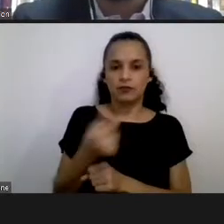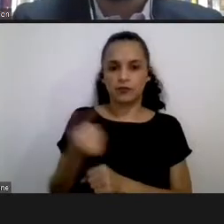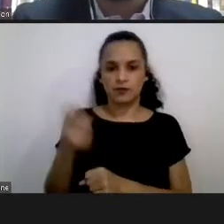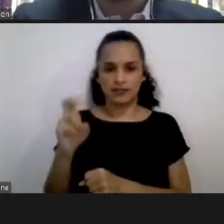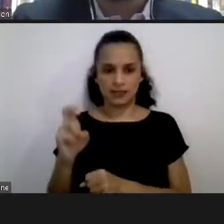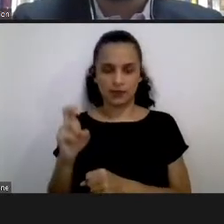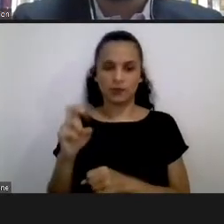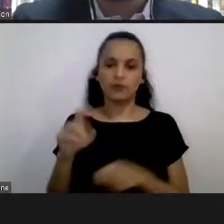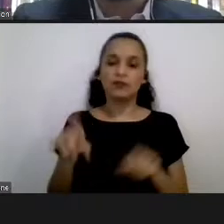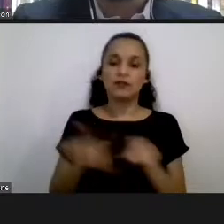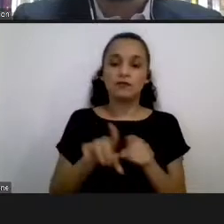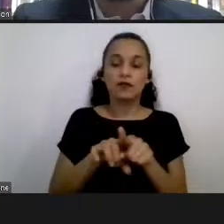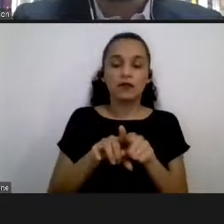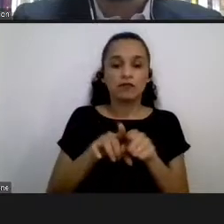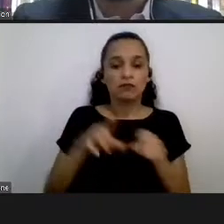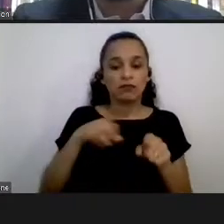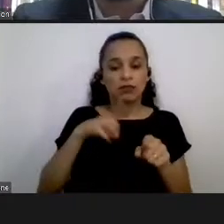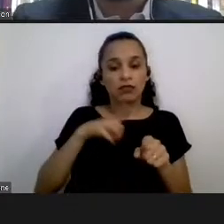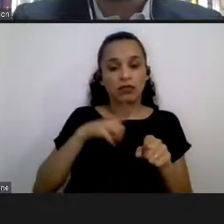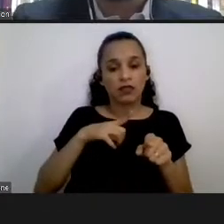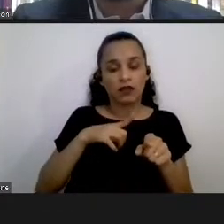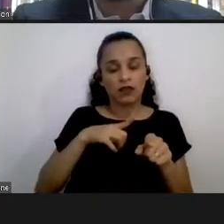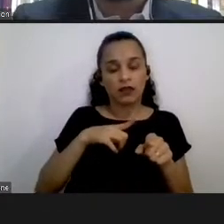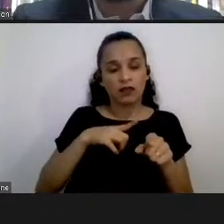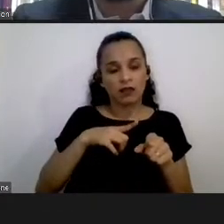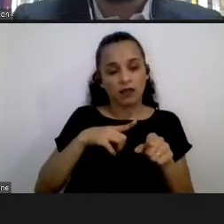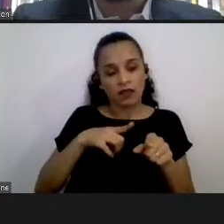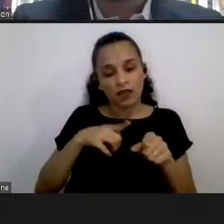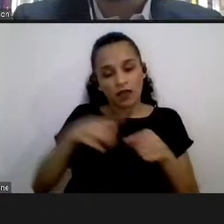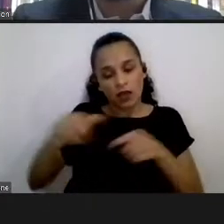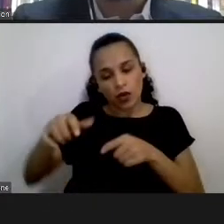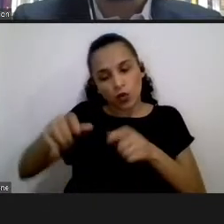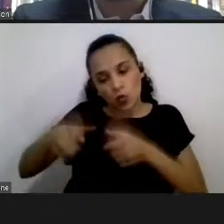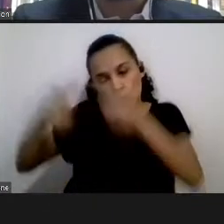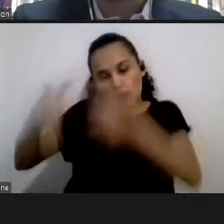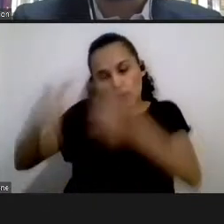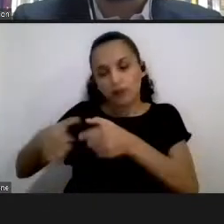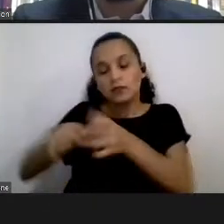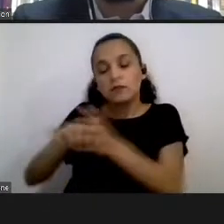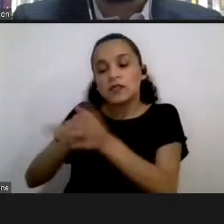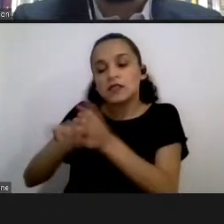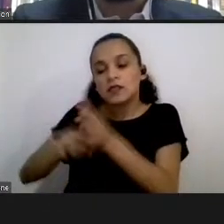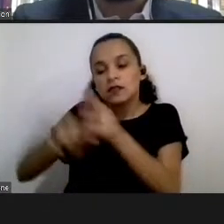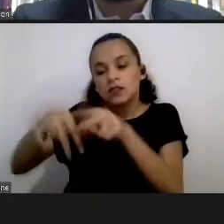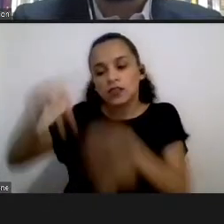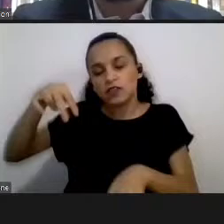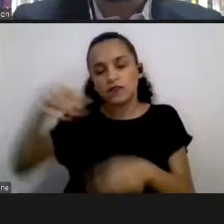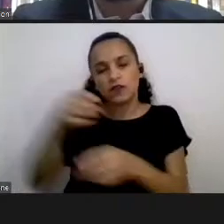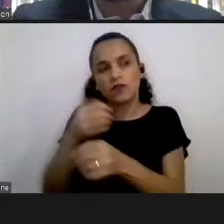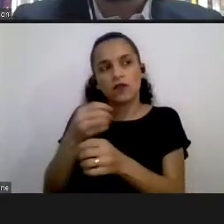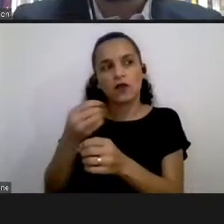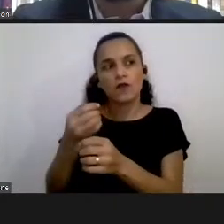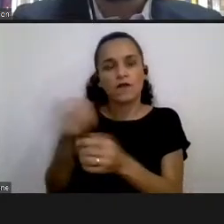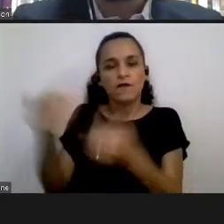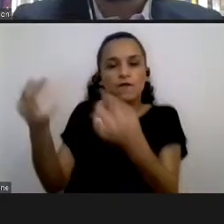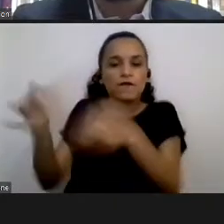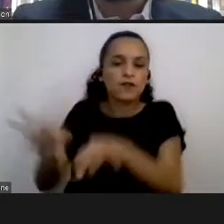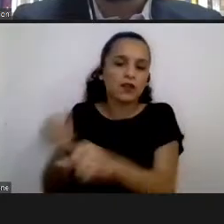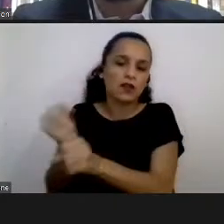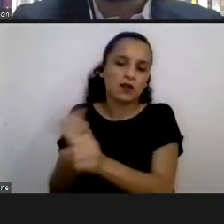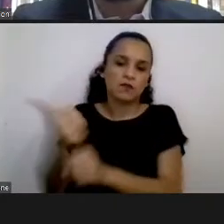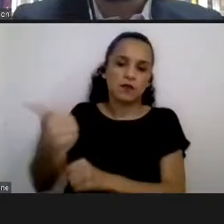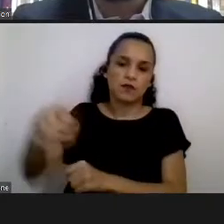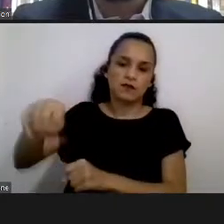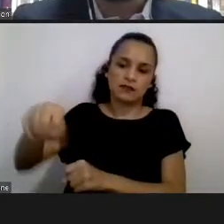pesquisa gerativista na UNB no final da década de 70, e que foi responsável pela visita do professor Chomsky